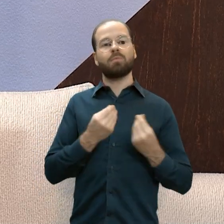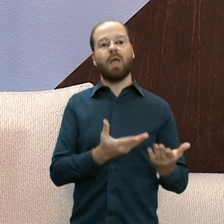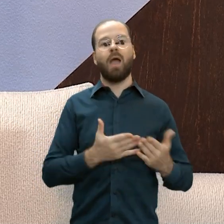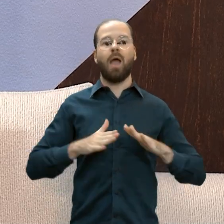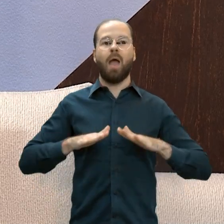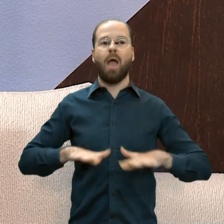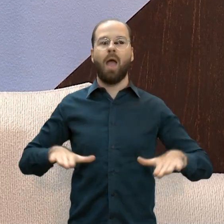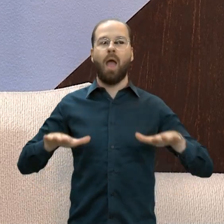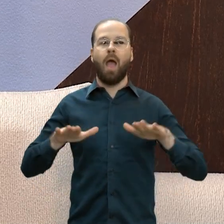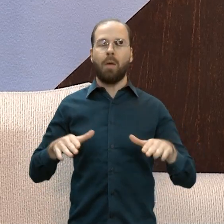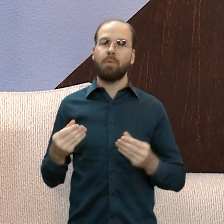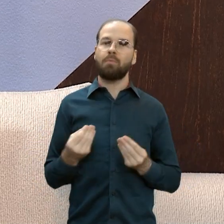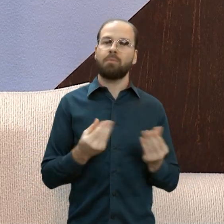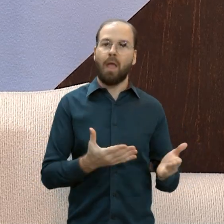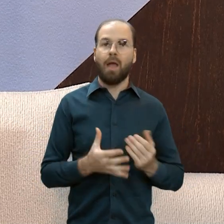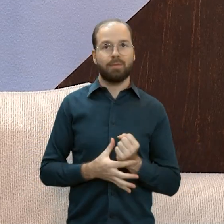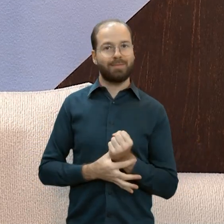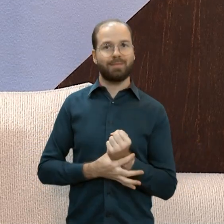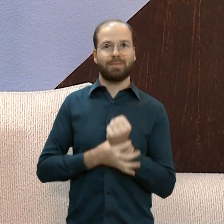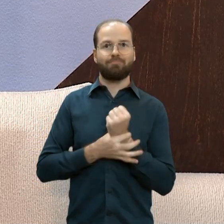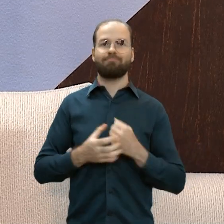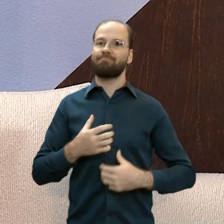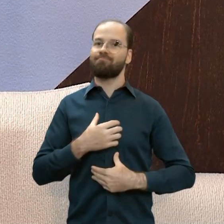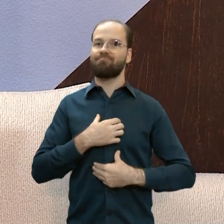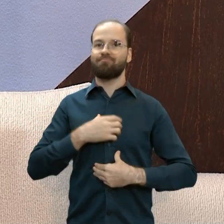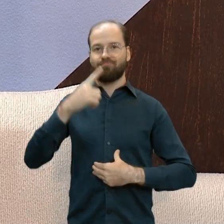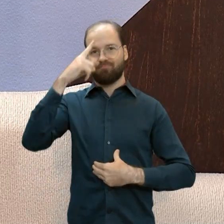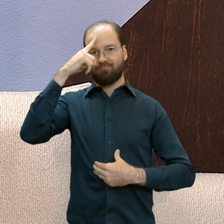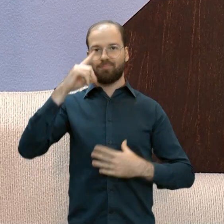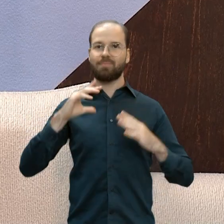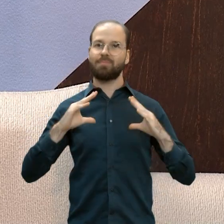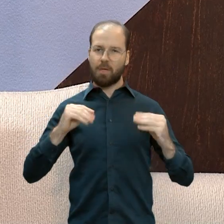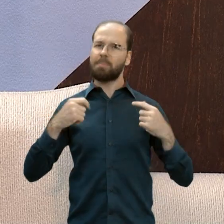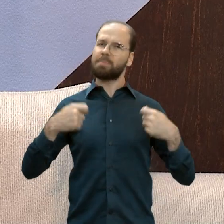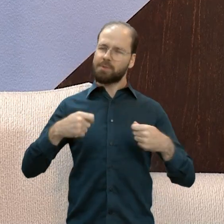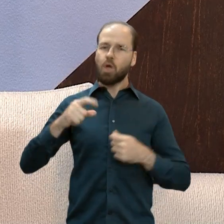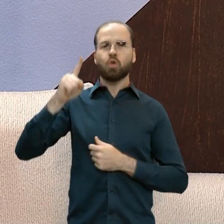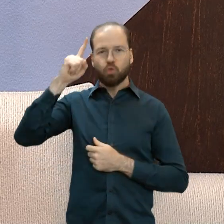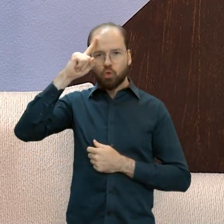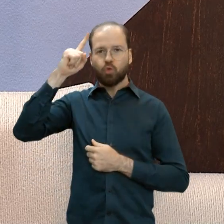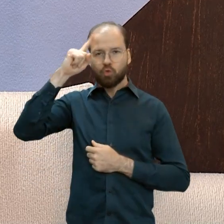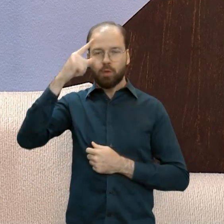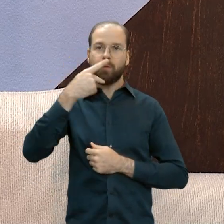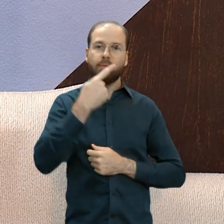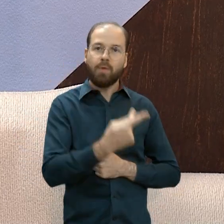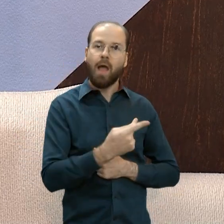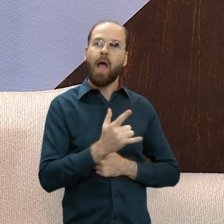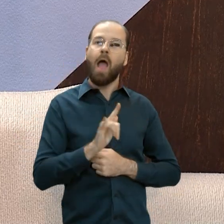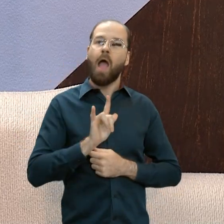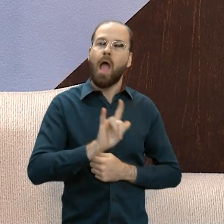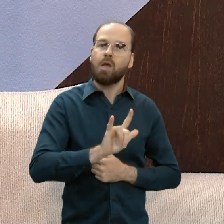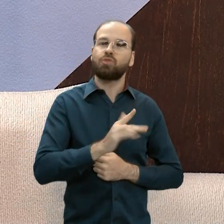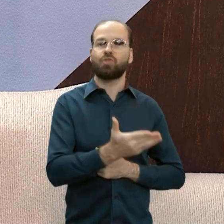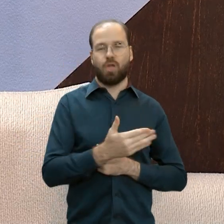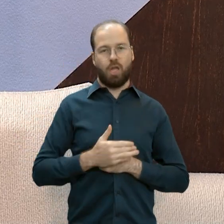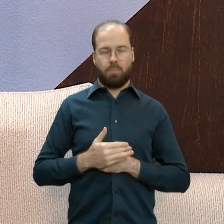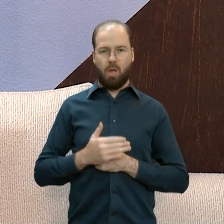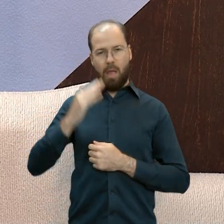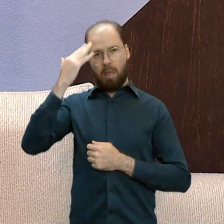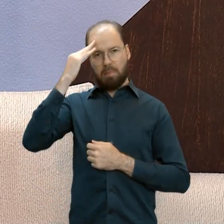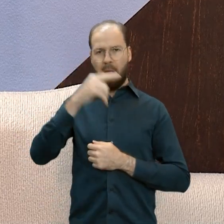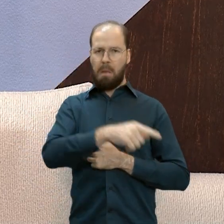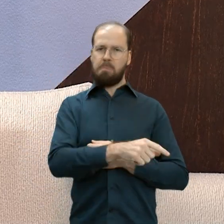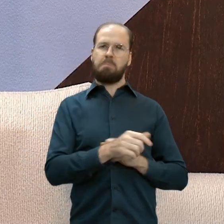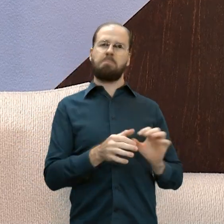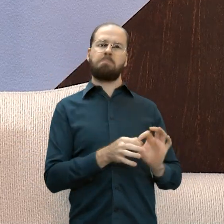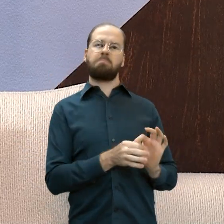precisamos pensar nisso, pelo menos uma vez no dia, falar para os nossos filhos, eu te amo. Não para que ele entenda que ele pode tudo,